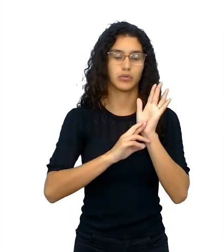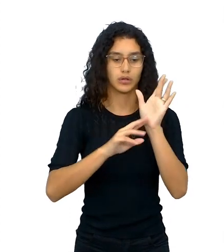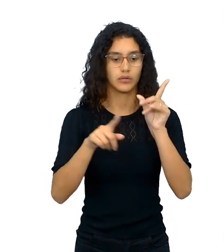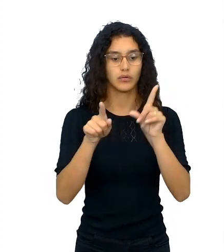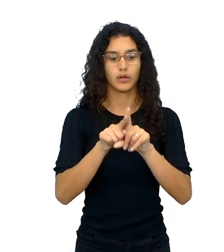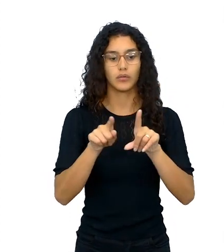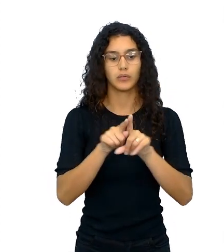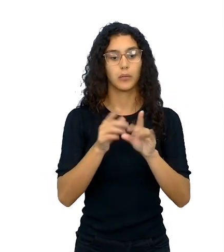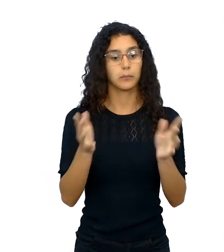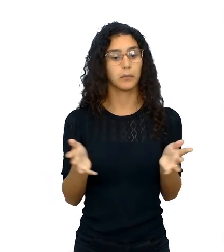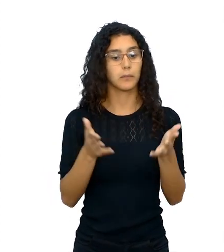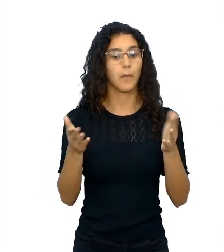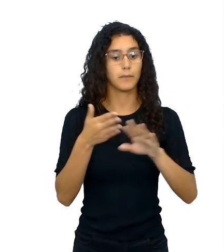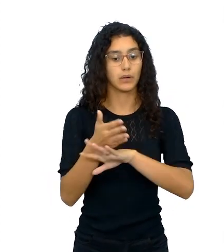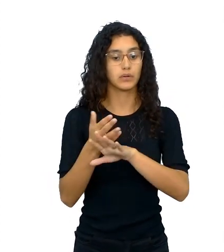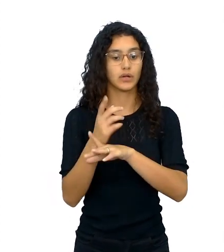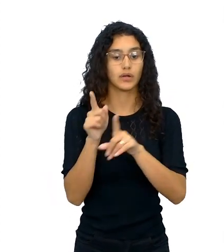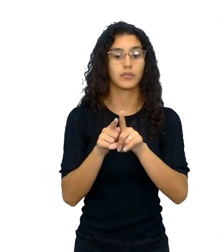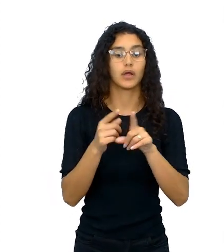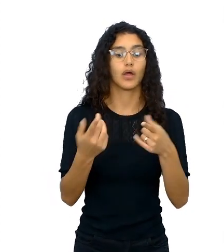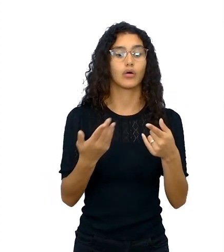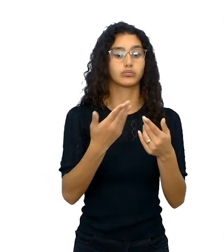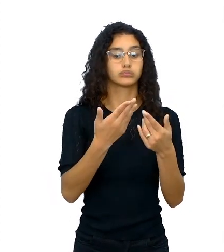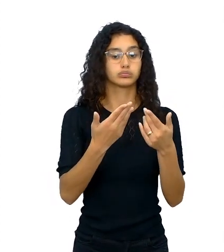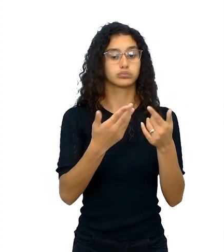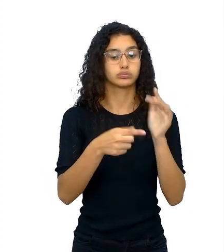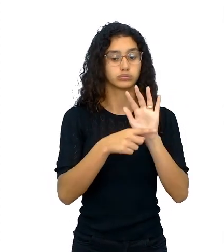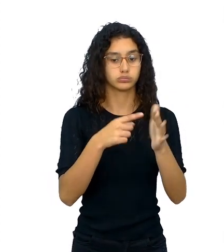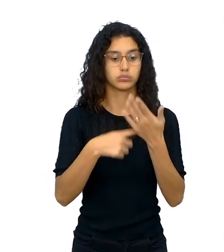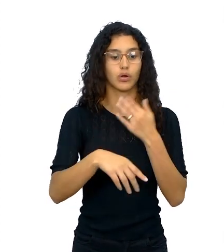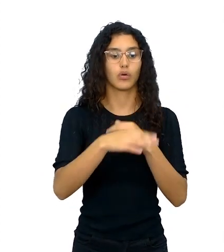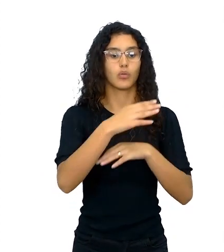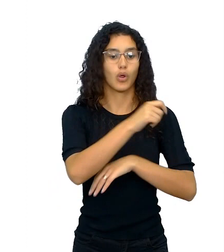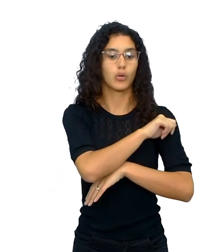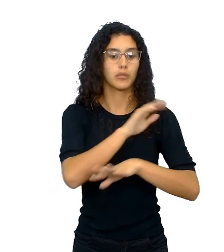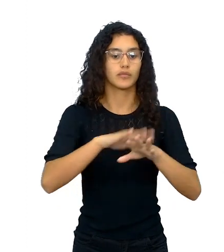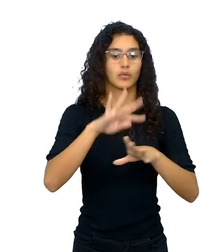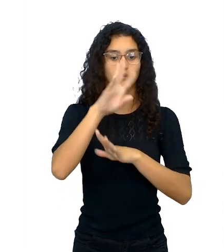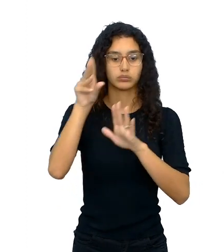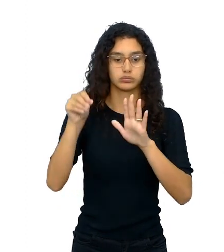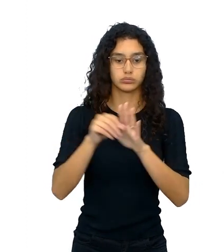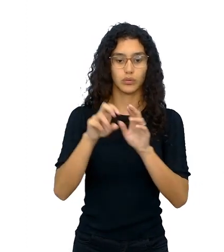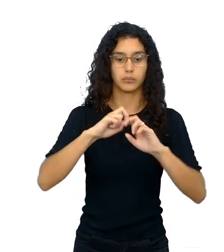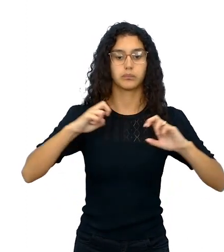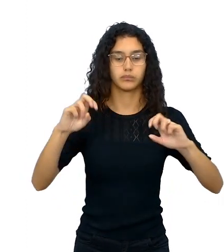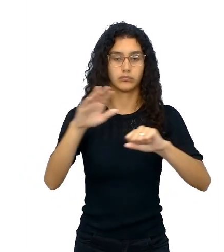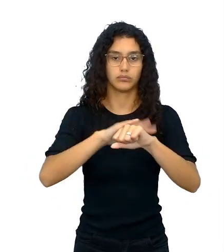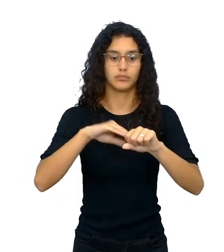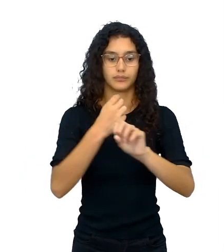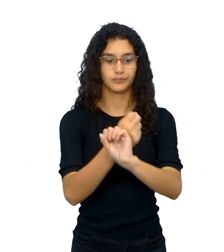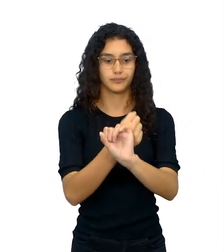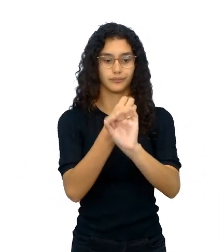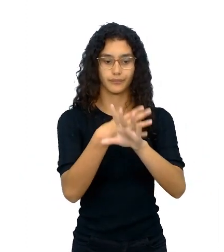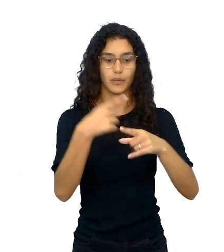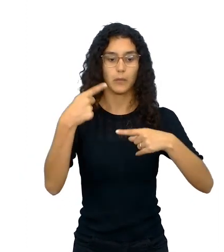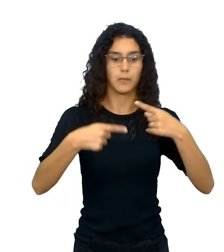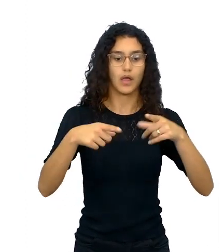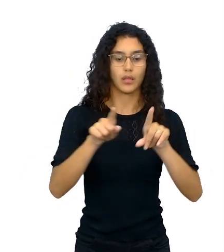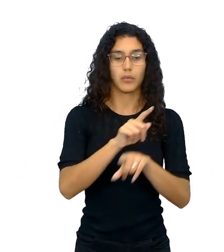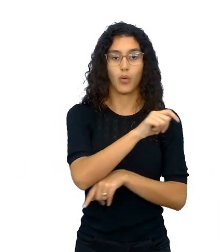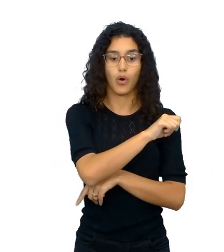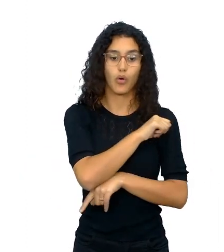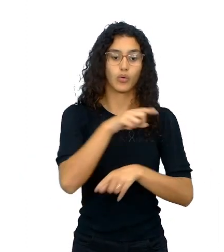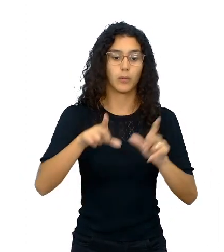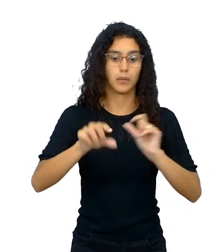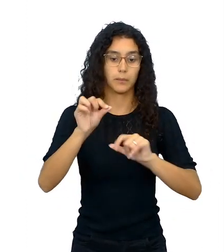apresentação, incentivar a participação e a colaboração dos estudantes para a construção do resumo esquemático e da roda literária virtual, discutir com os